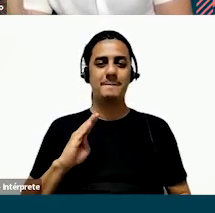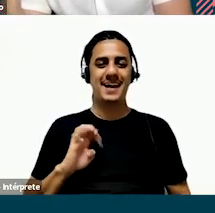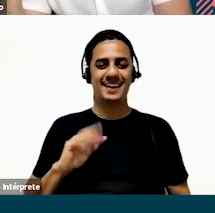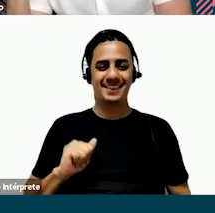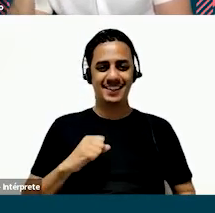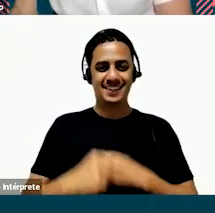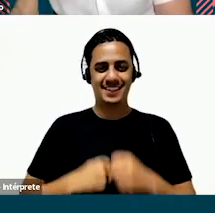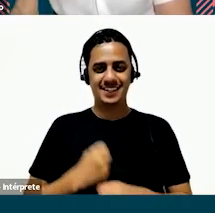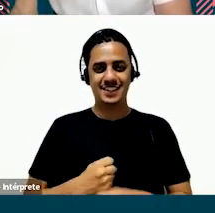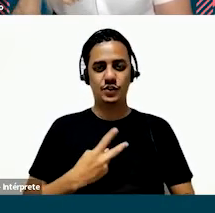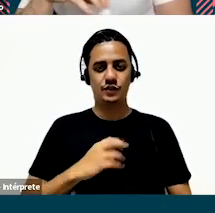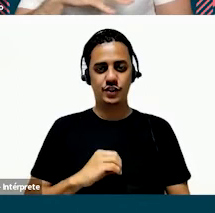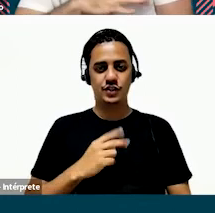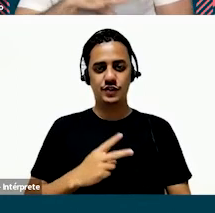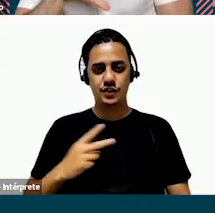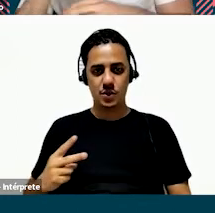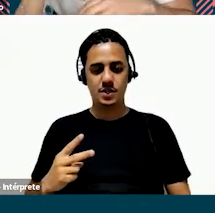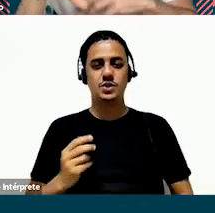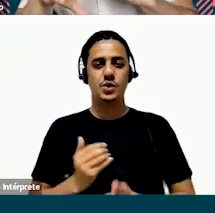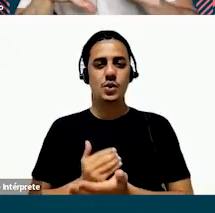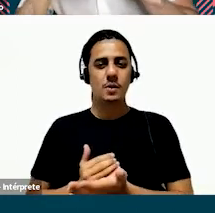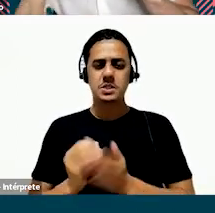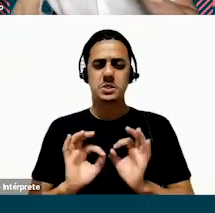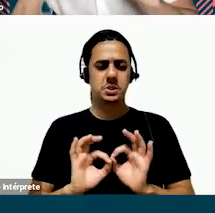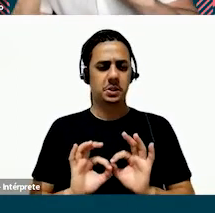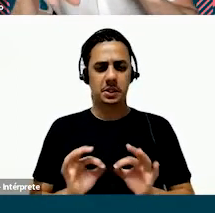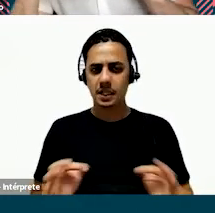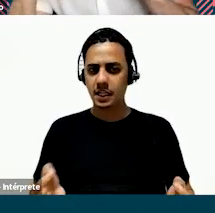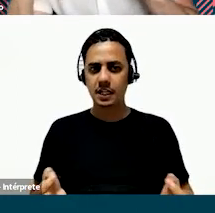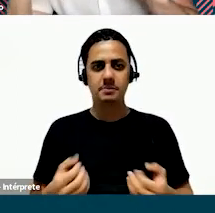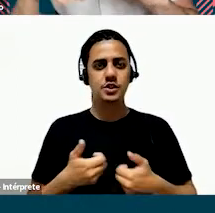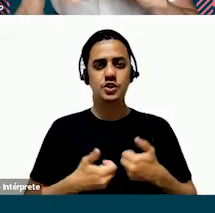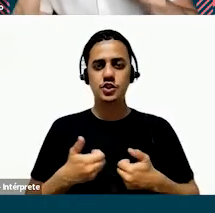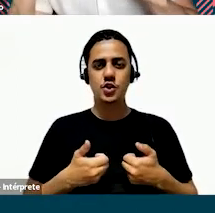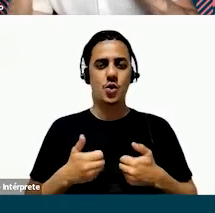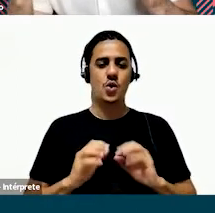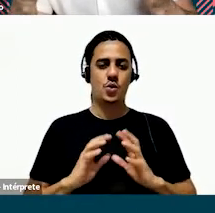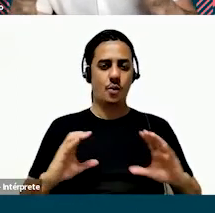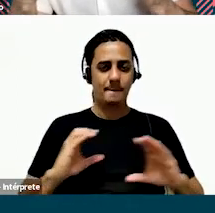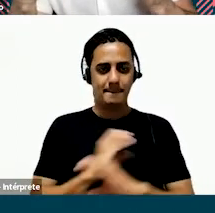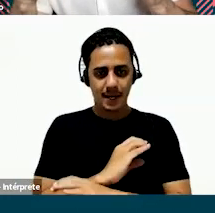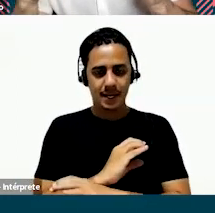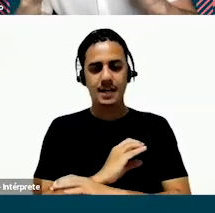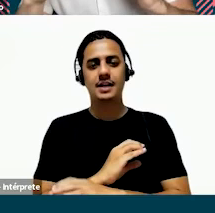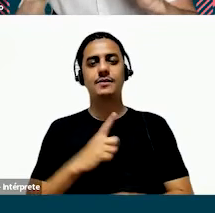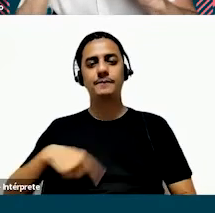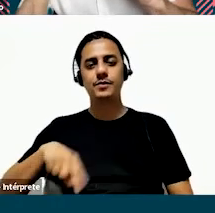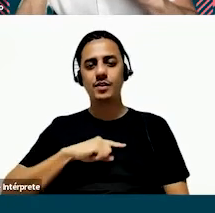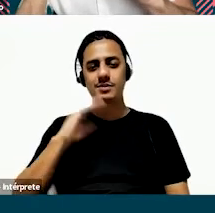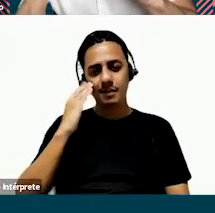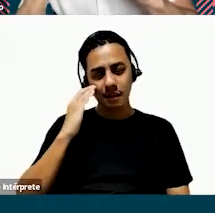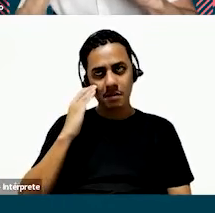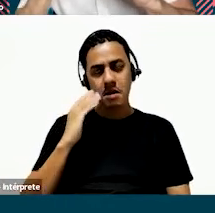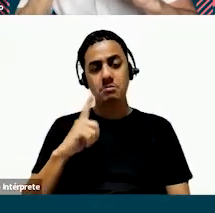o beta dele para 2022 foi uma solução bem mais simples de um jogo completo, realmente